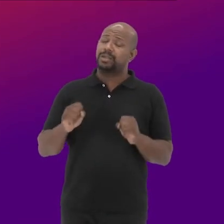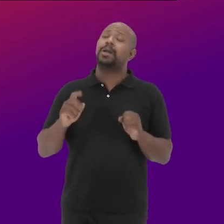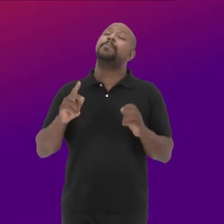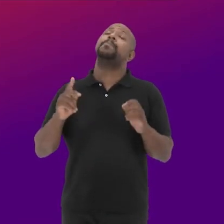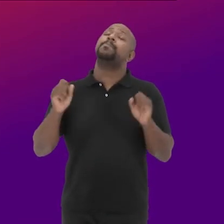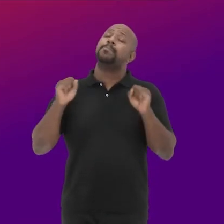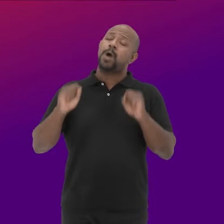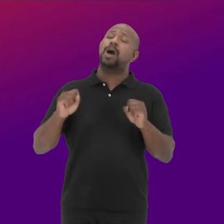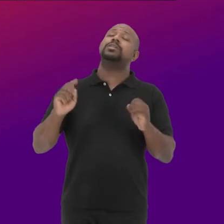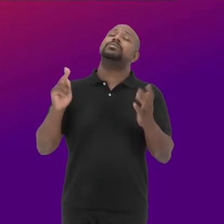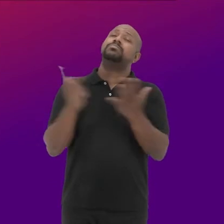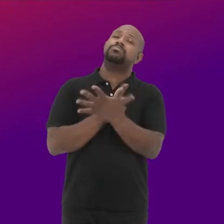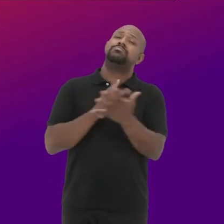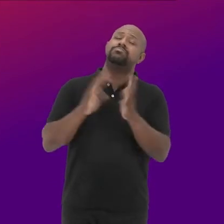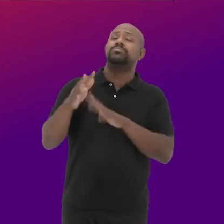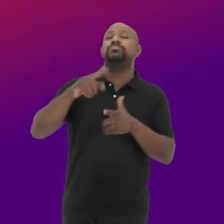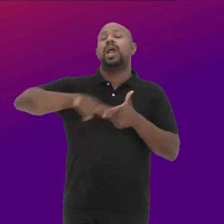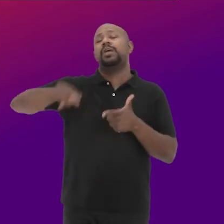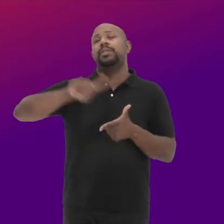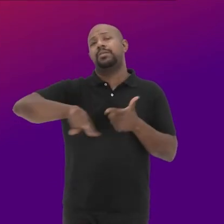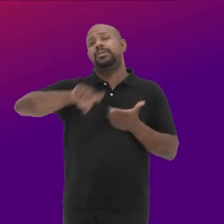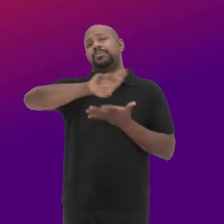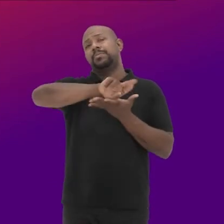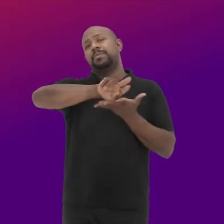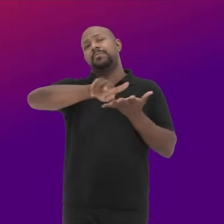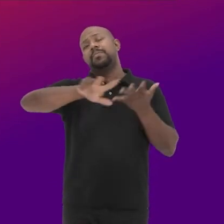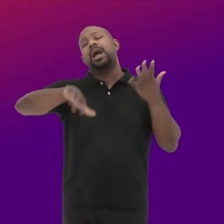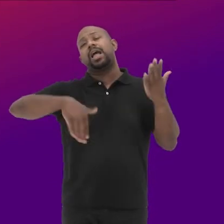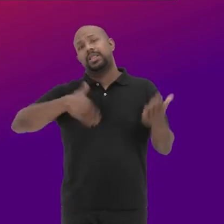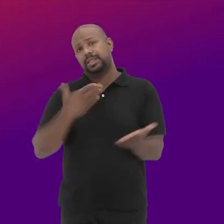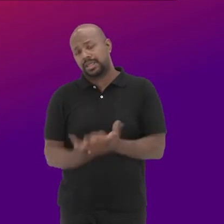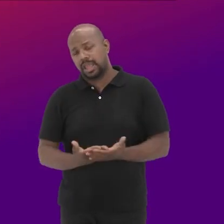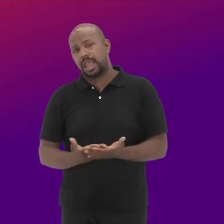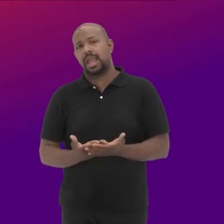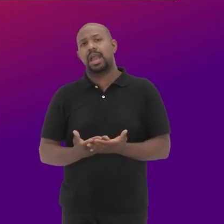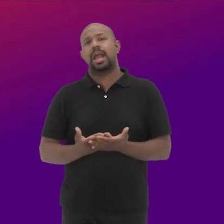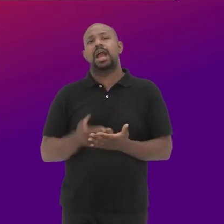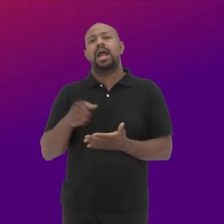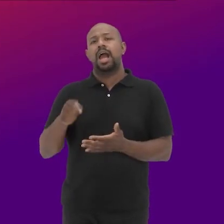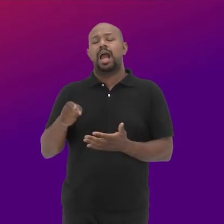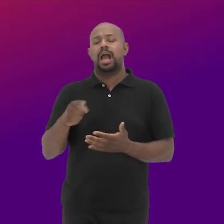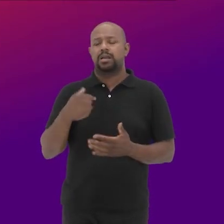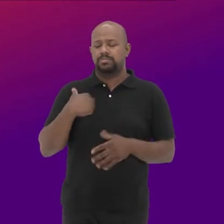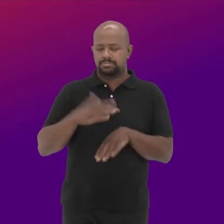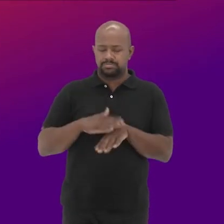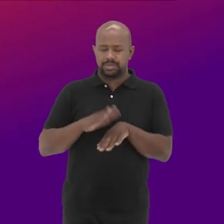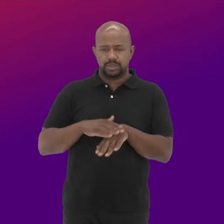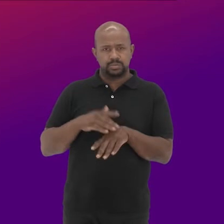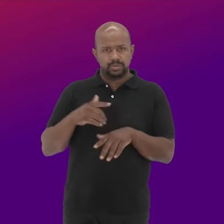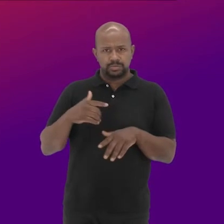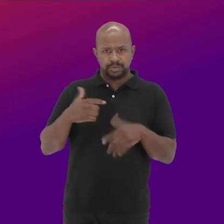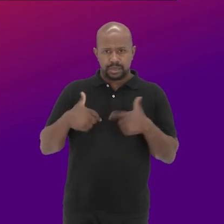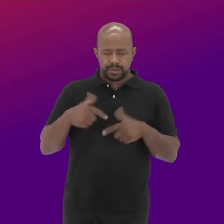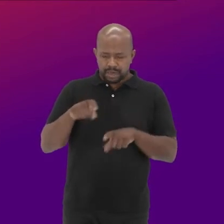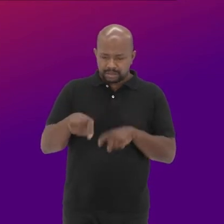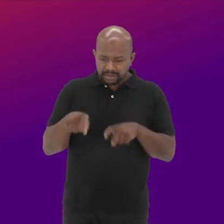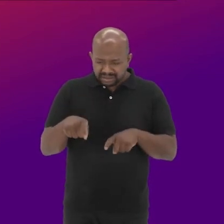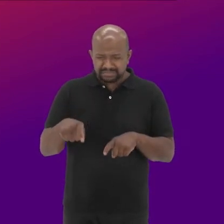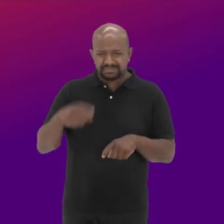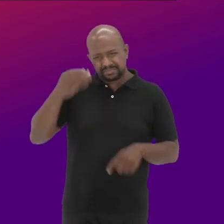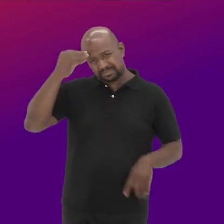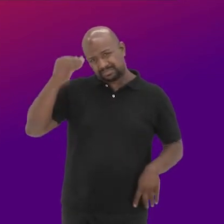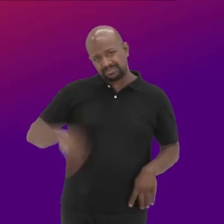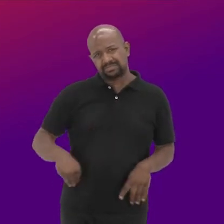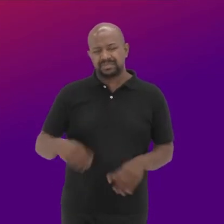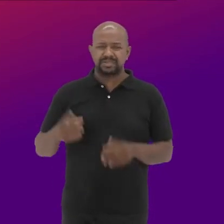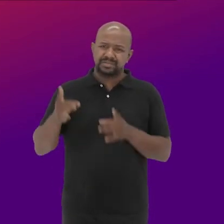geraria ou pode gerar diversos outros desdobramentos, até a decisão desse pequeno produtor familiar de sair